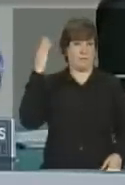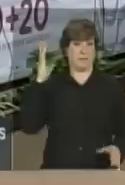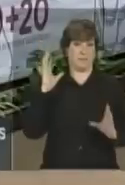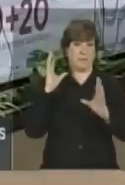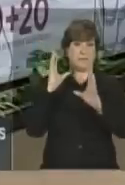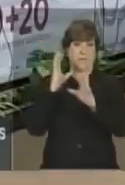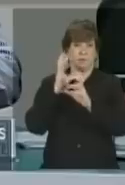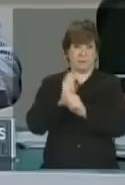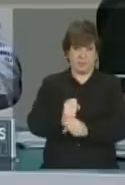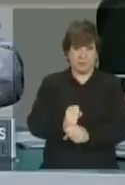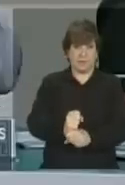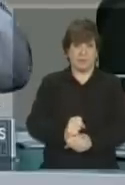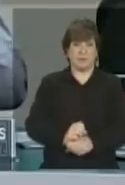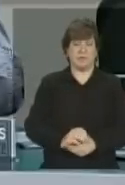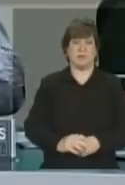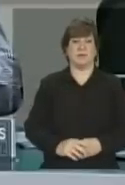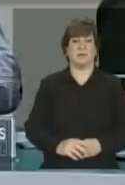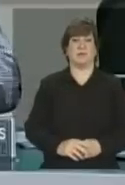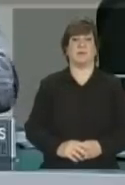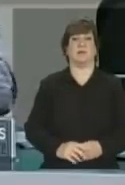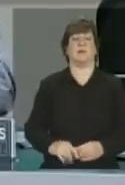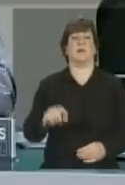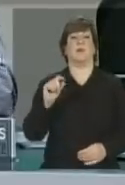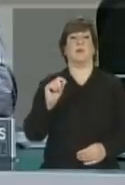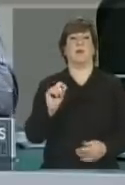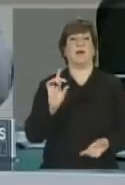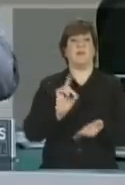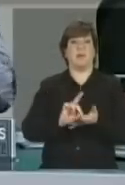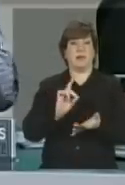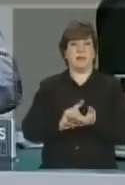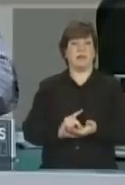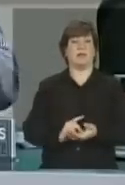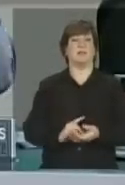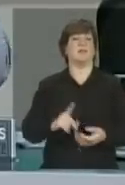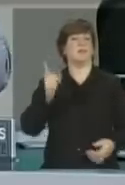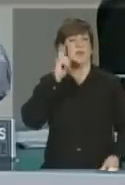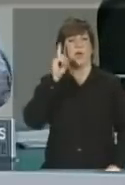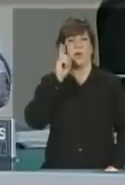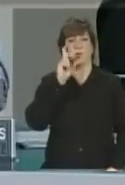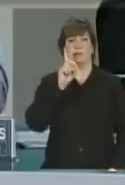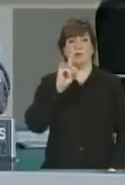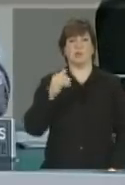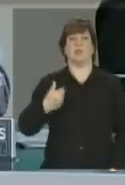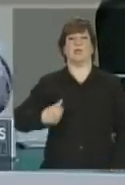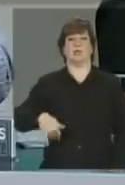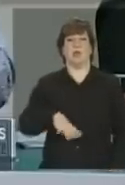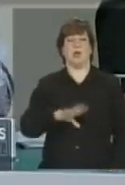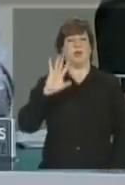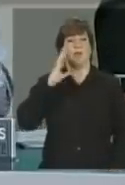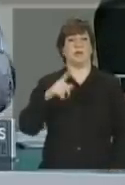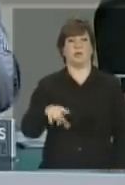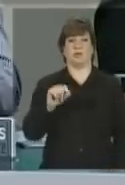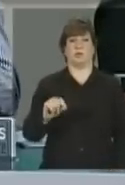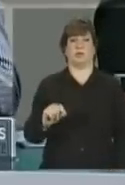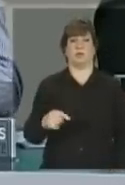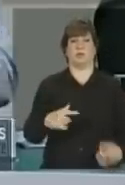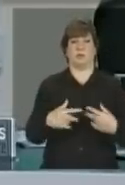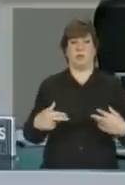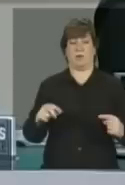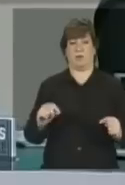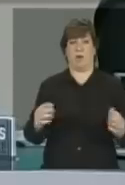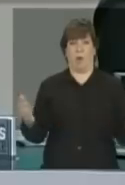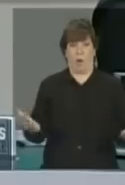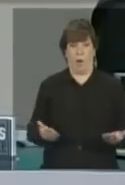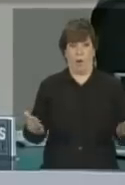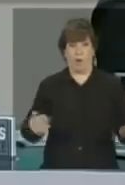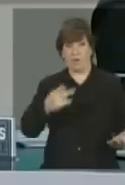presença do homem, a verdade é que todo dia nós temos milhões de escolhas, todos nós tomamos decisões. Hoje, as pessoas